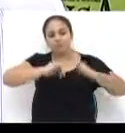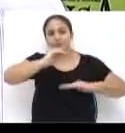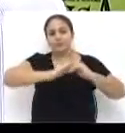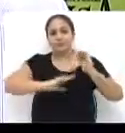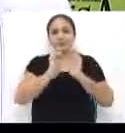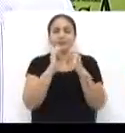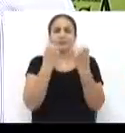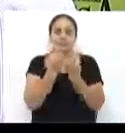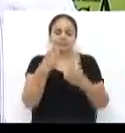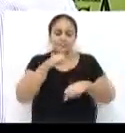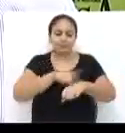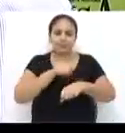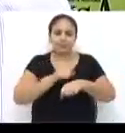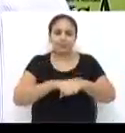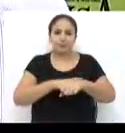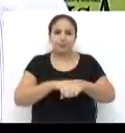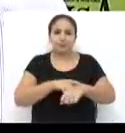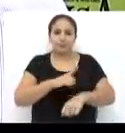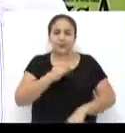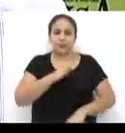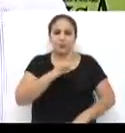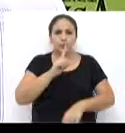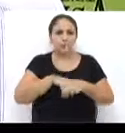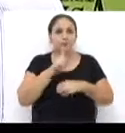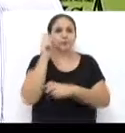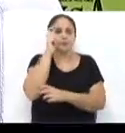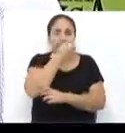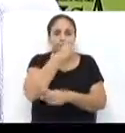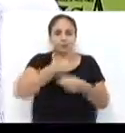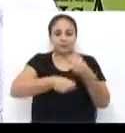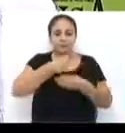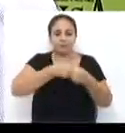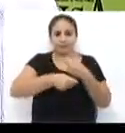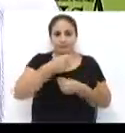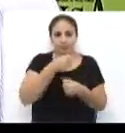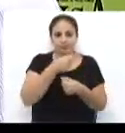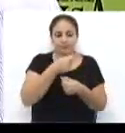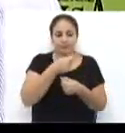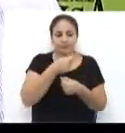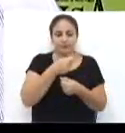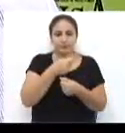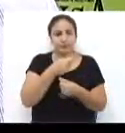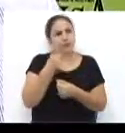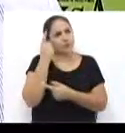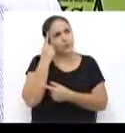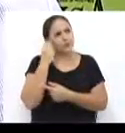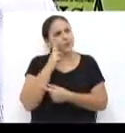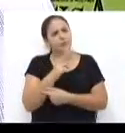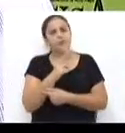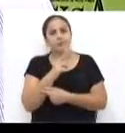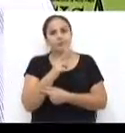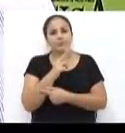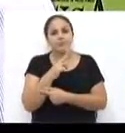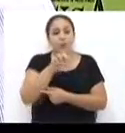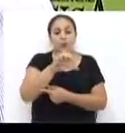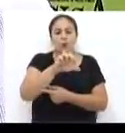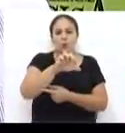esses eventos. E é quando você vem num momento difícil da economia, né? Aí você